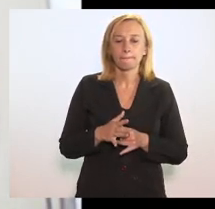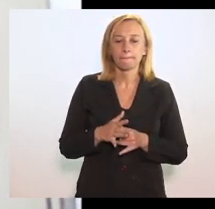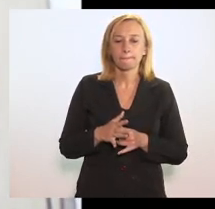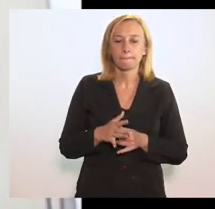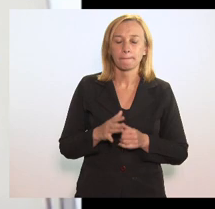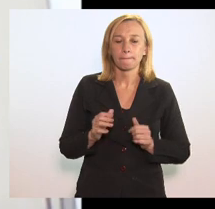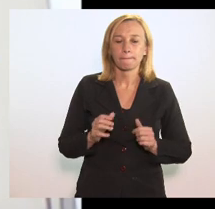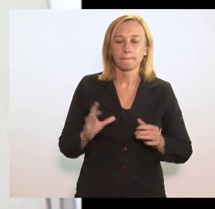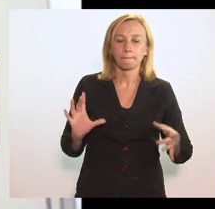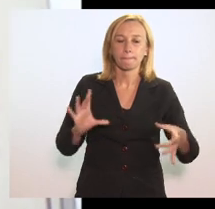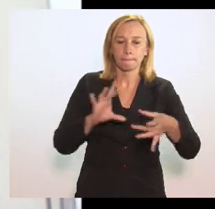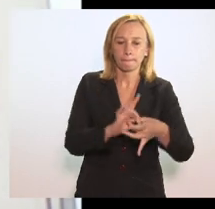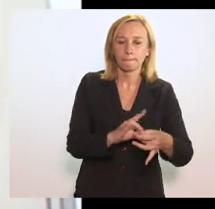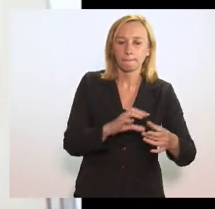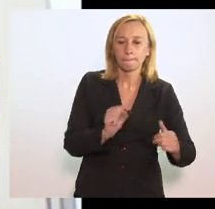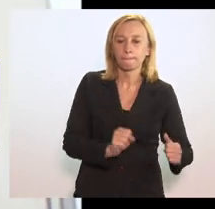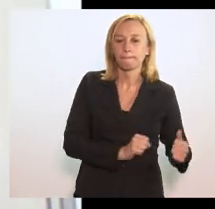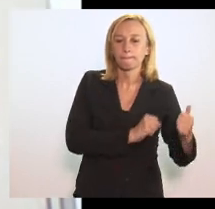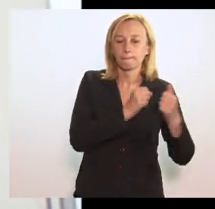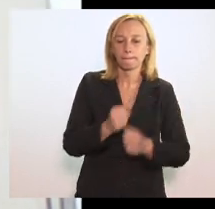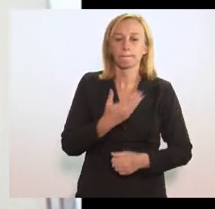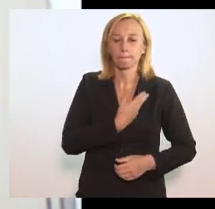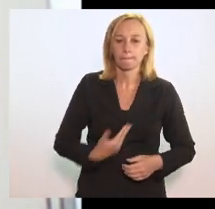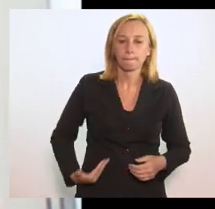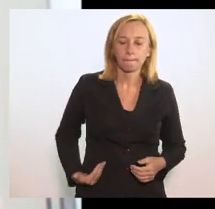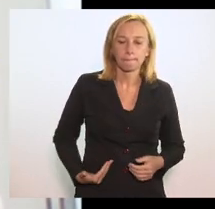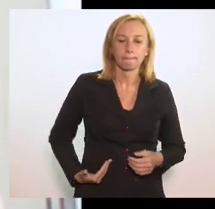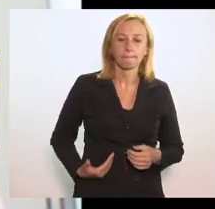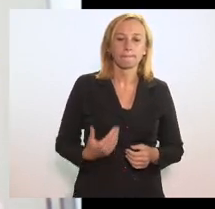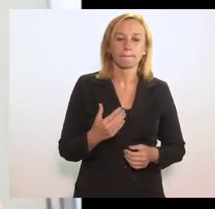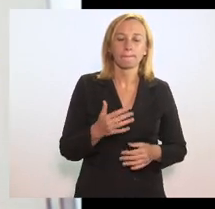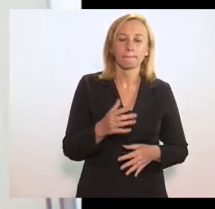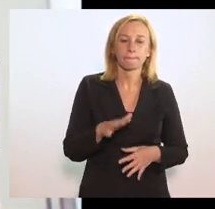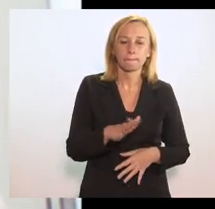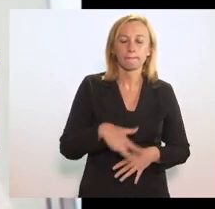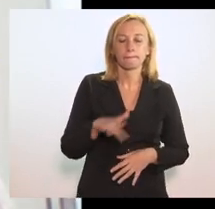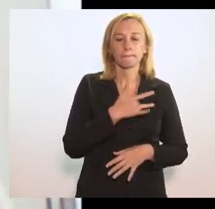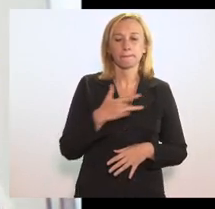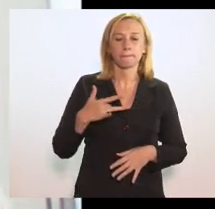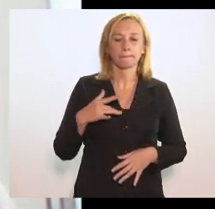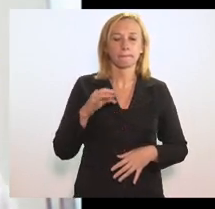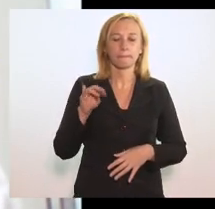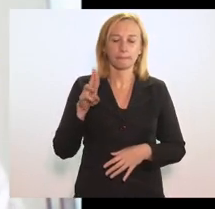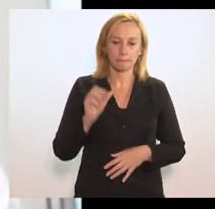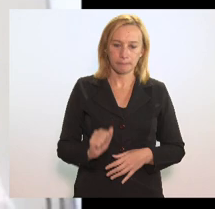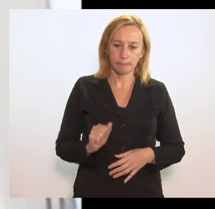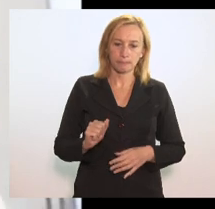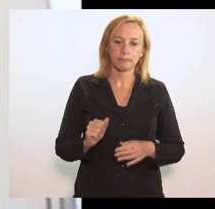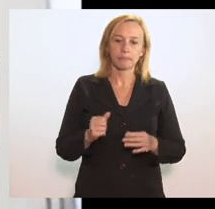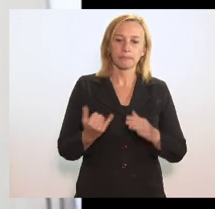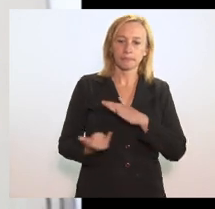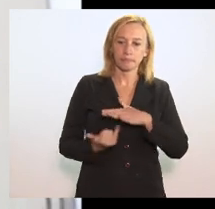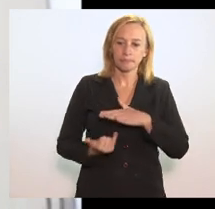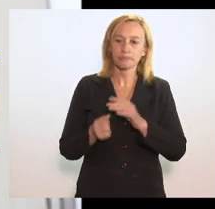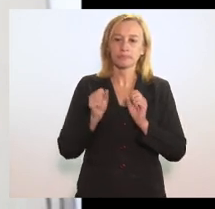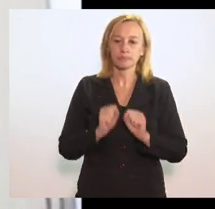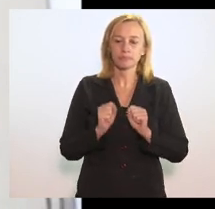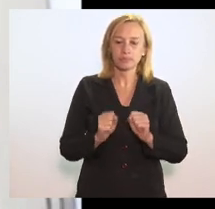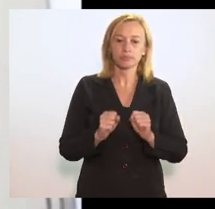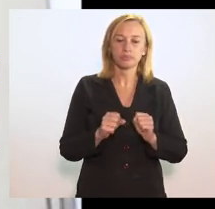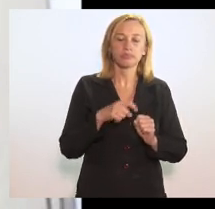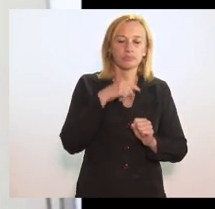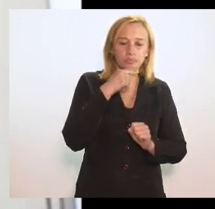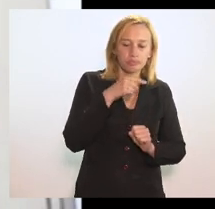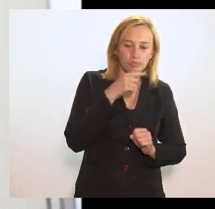público, com a vigilância sanitária estadual, com as vigilâncias sanitárias municipais, para que as instituições possam tirar